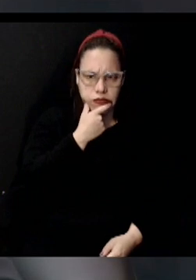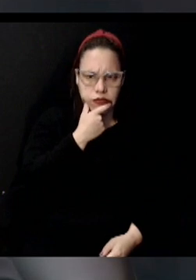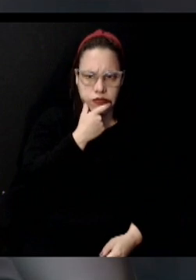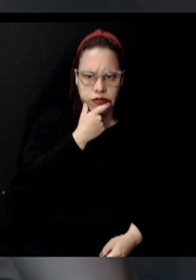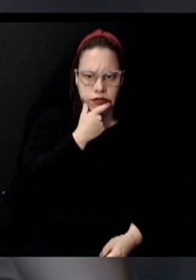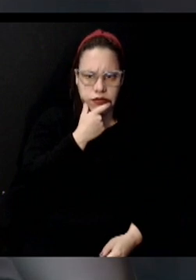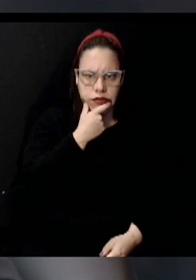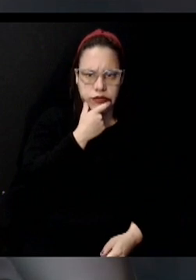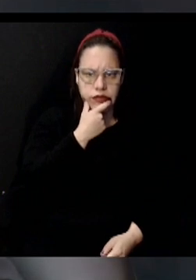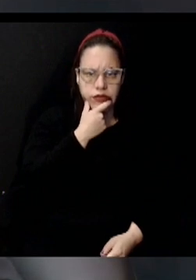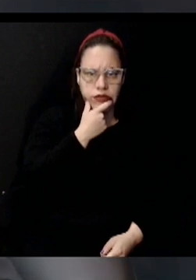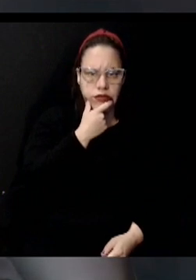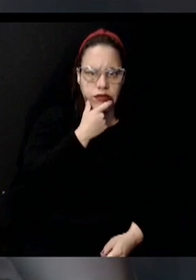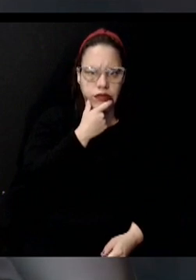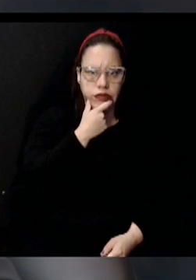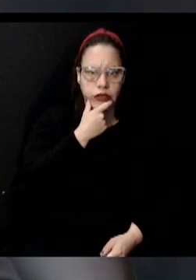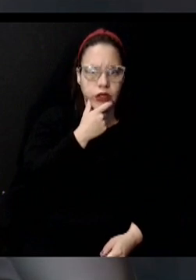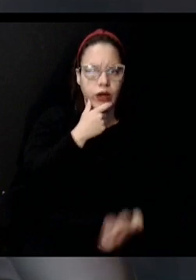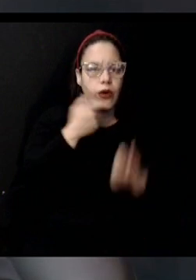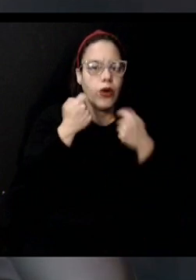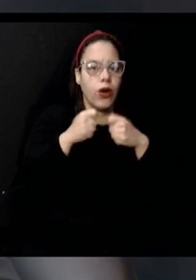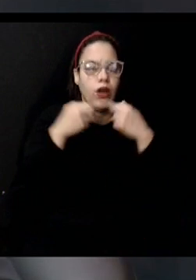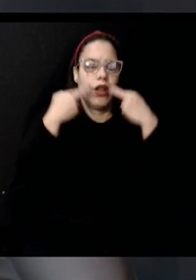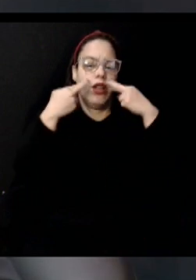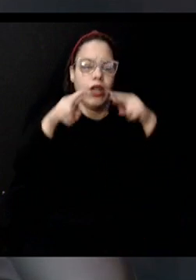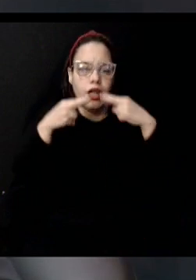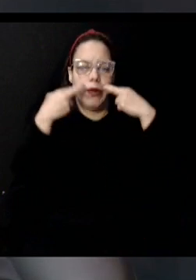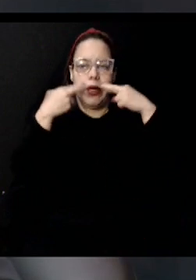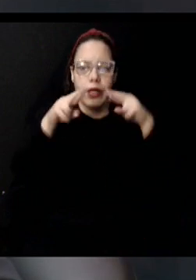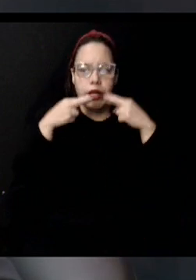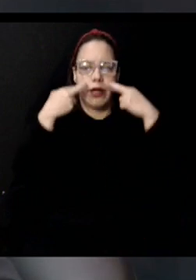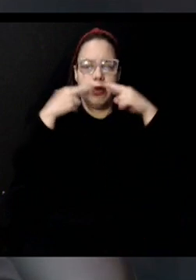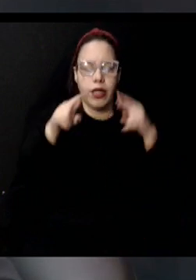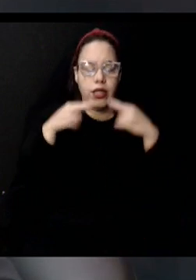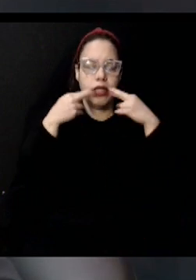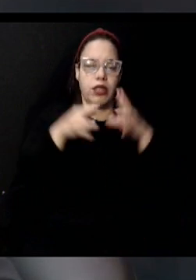minha necessidade de reclamar? Por que que eu tenho que reclamar